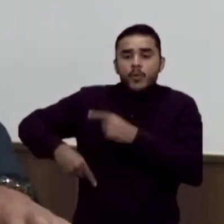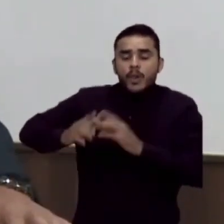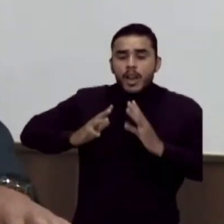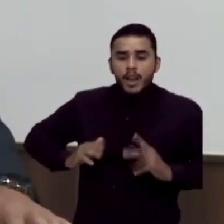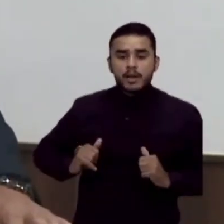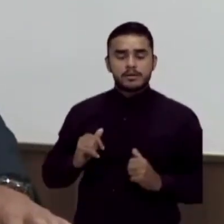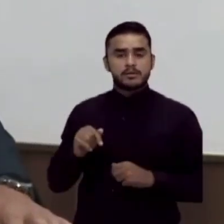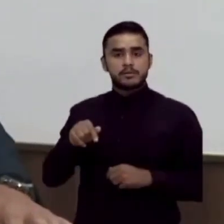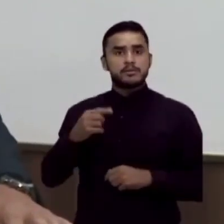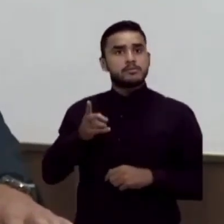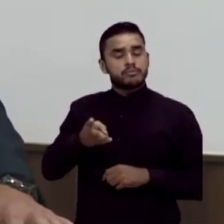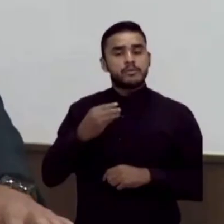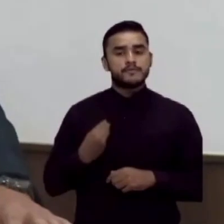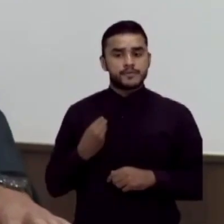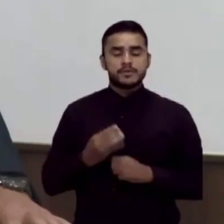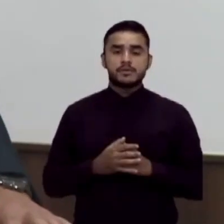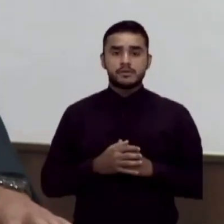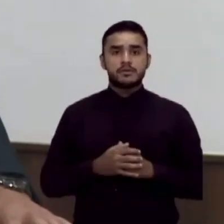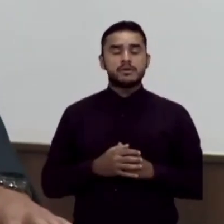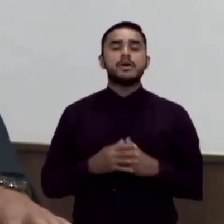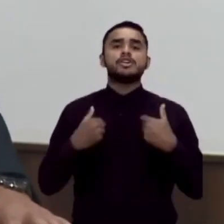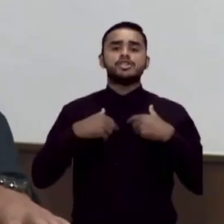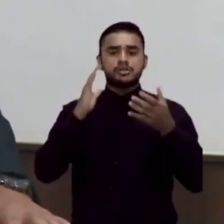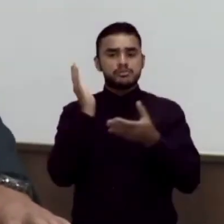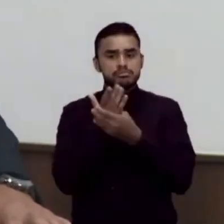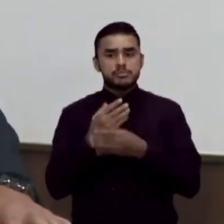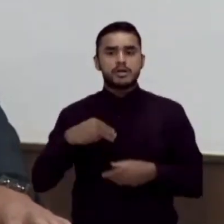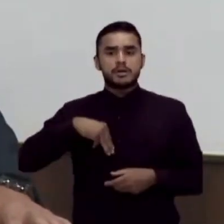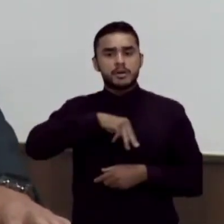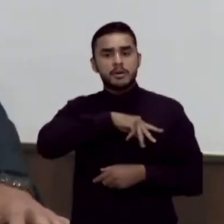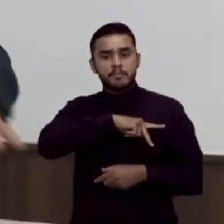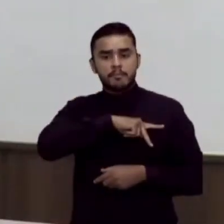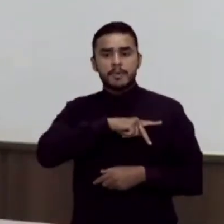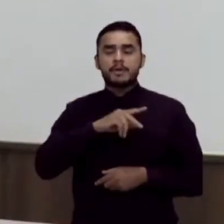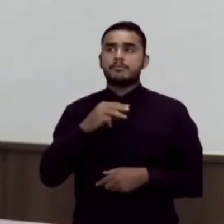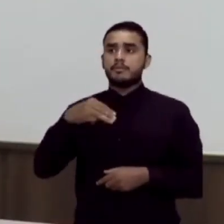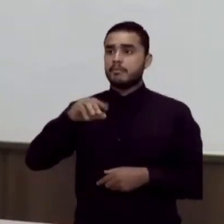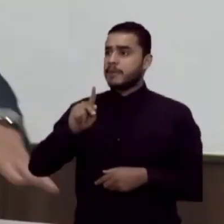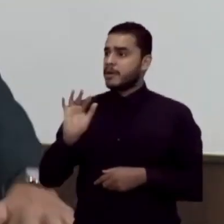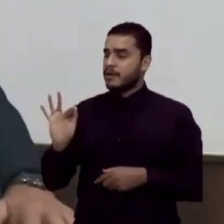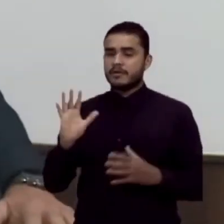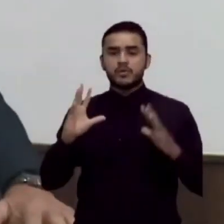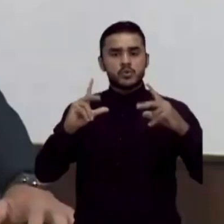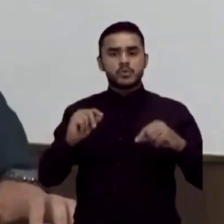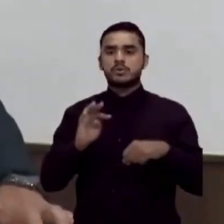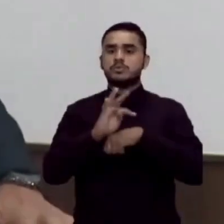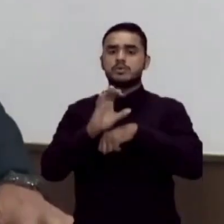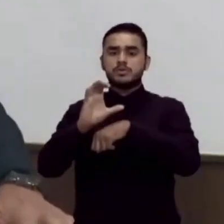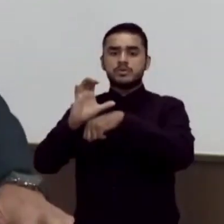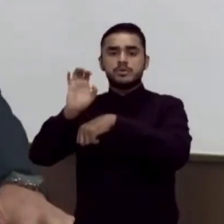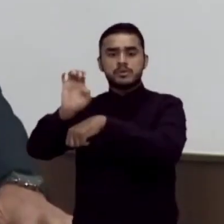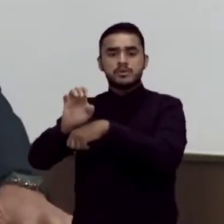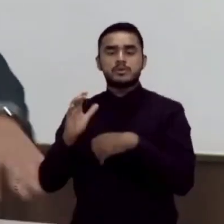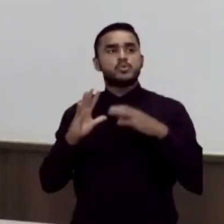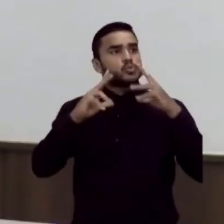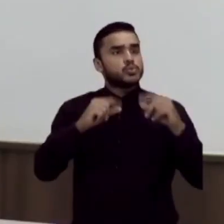estadual contou nadoria Geral da União Tribunal de Contas do Estado até agora nada de resposta até agora